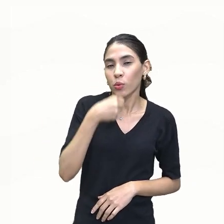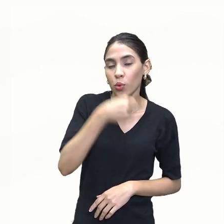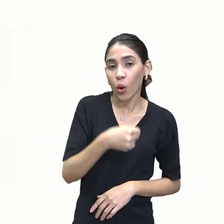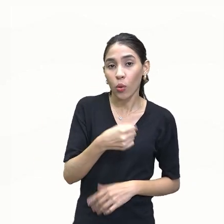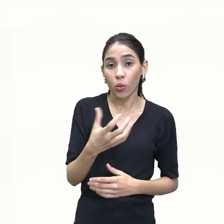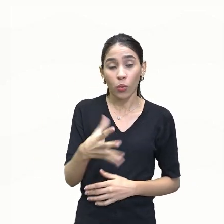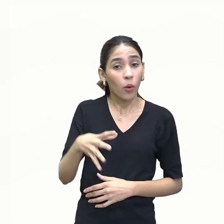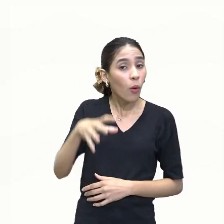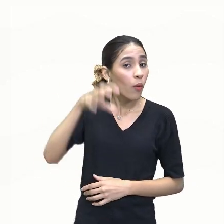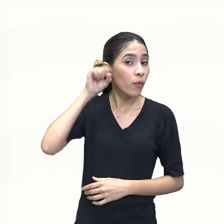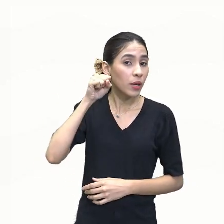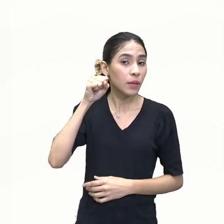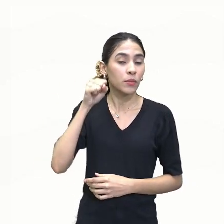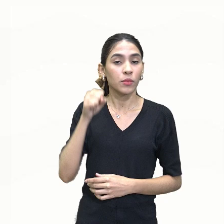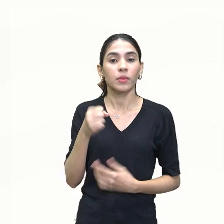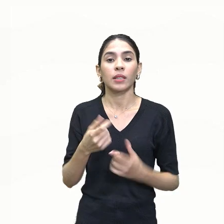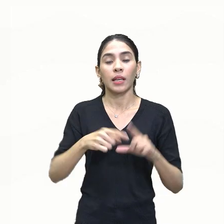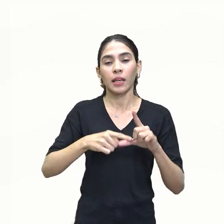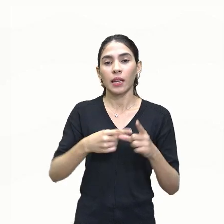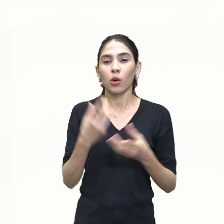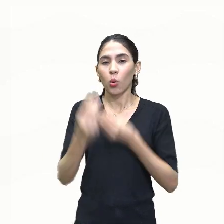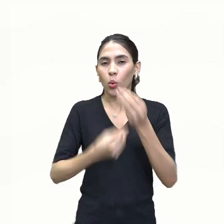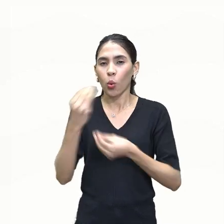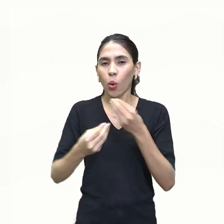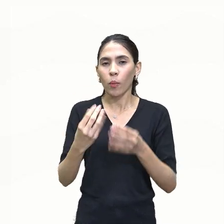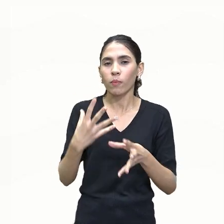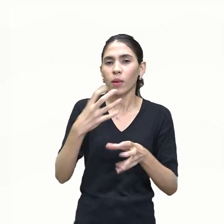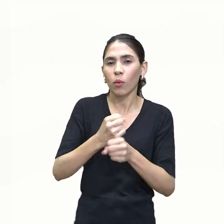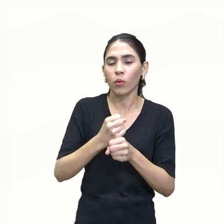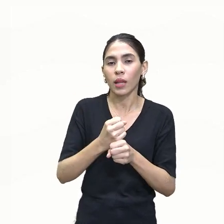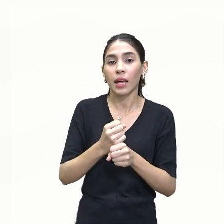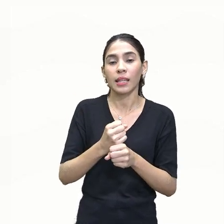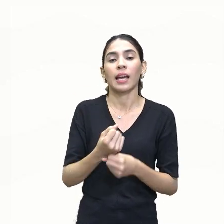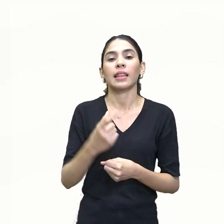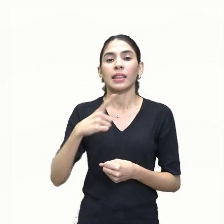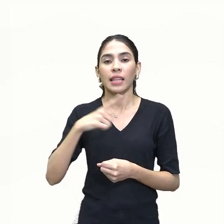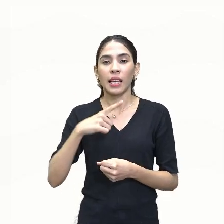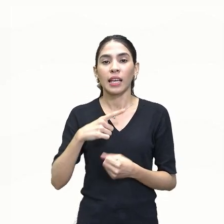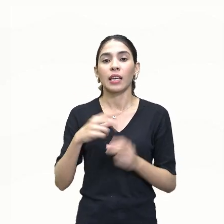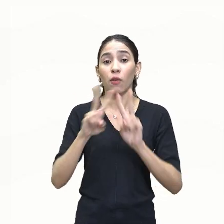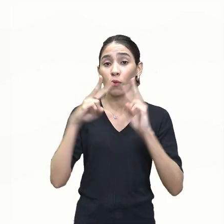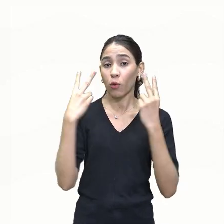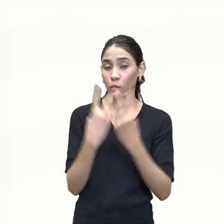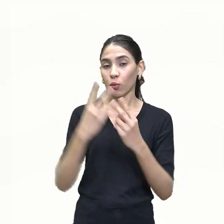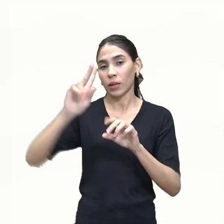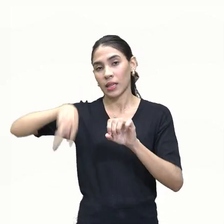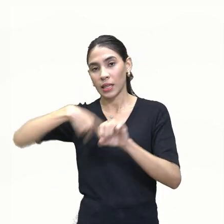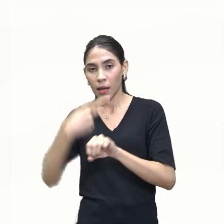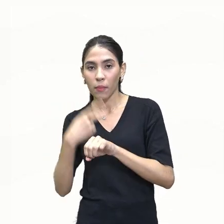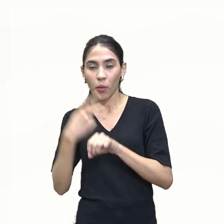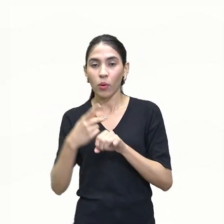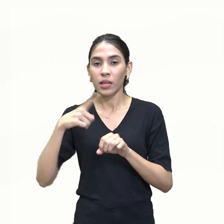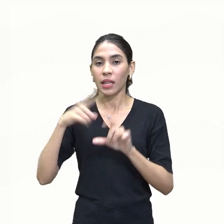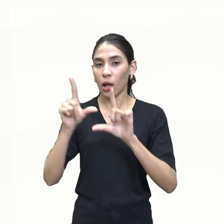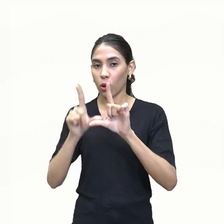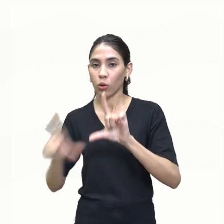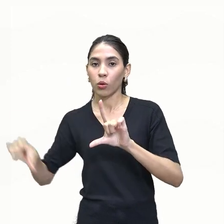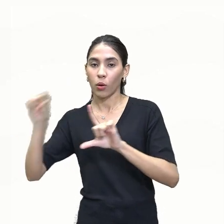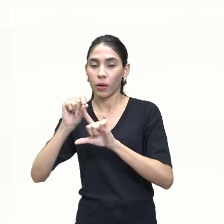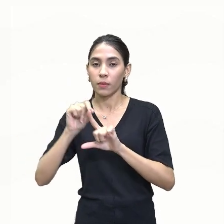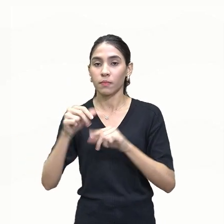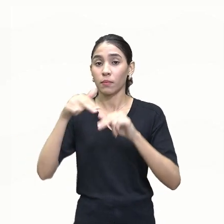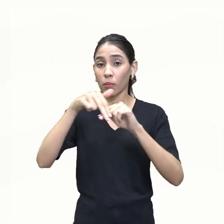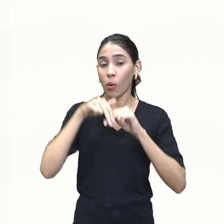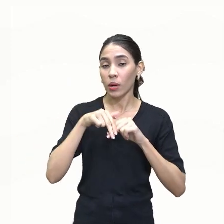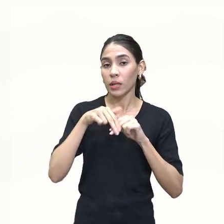intensidade desse som é medida em termos de volume, que é medido em termos de um logaritmo. Portanto, a intensidade